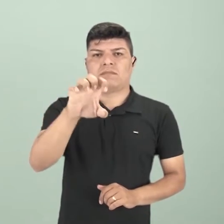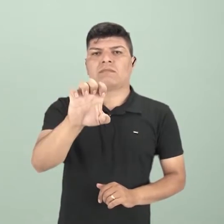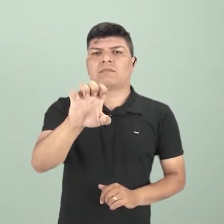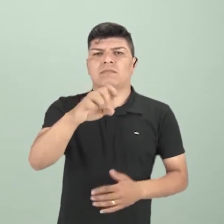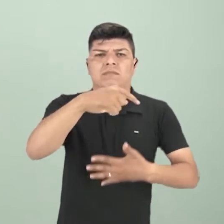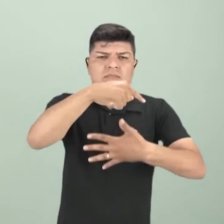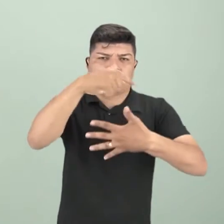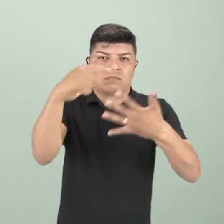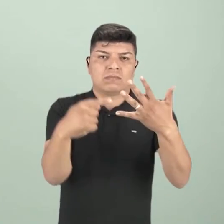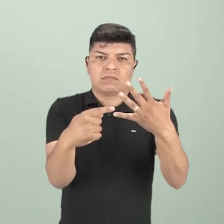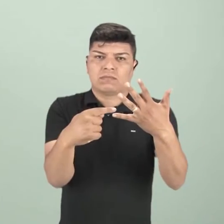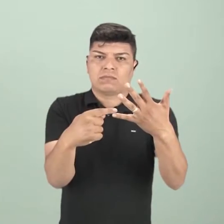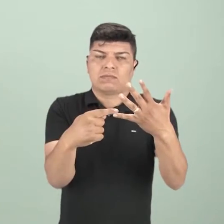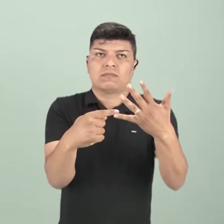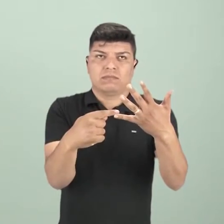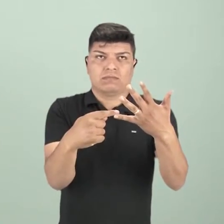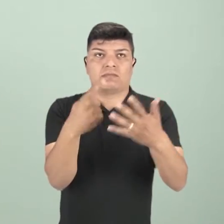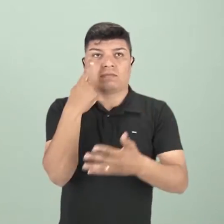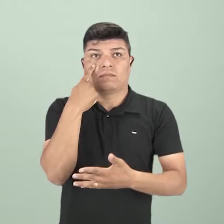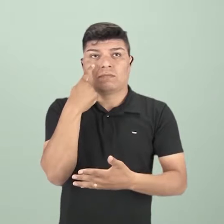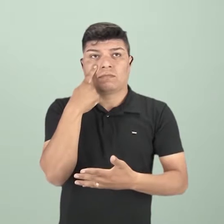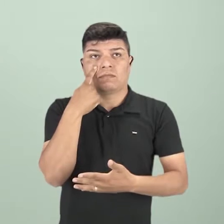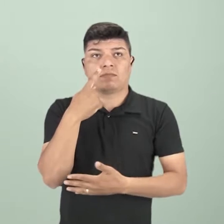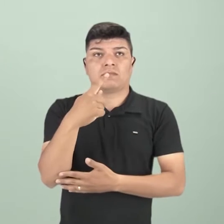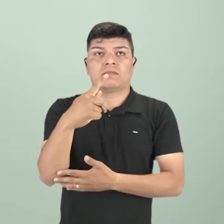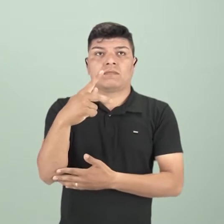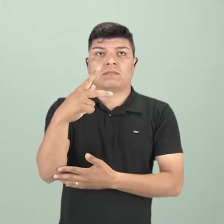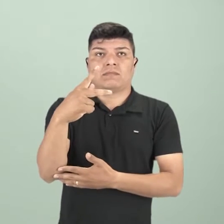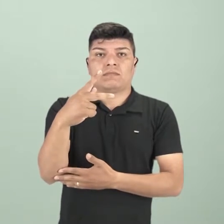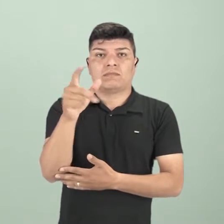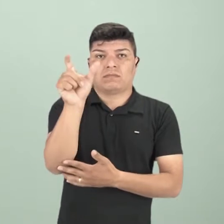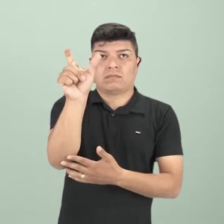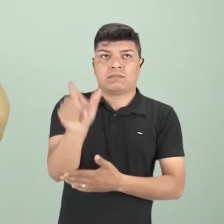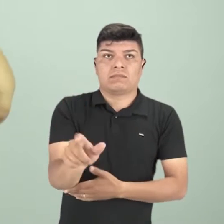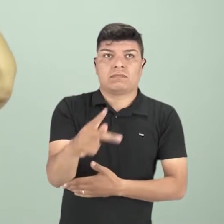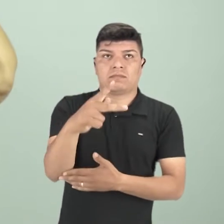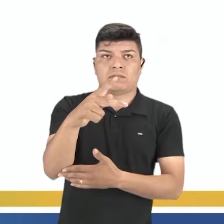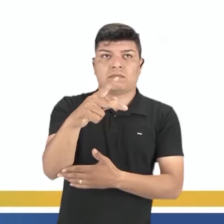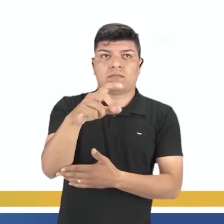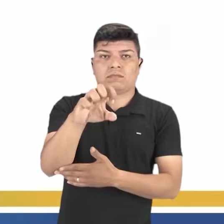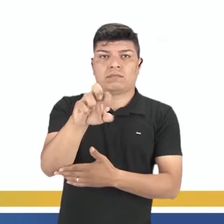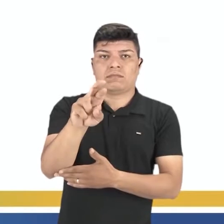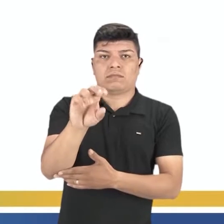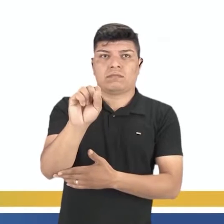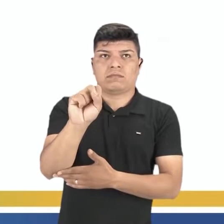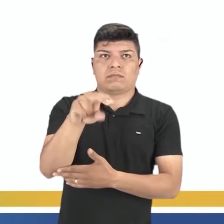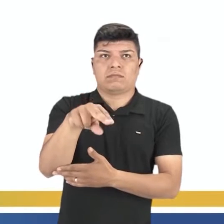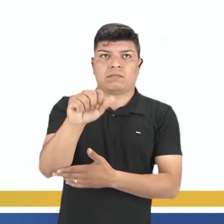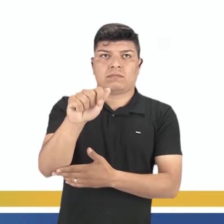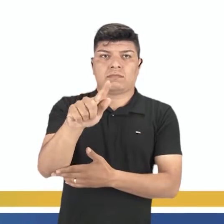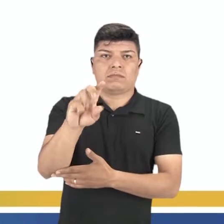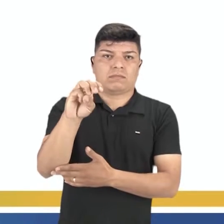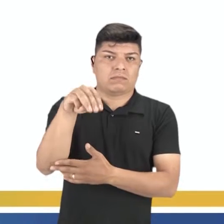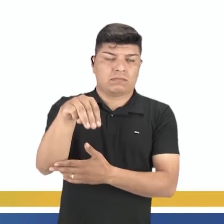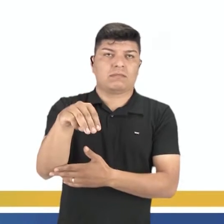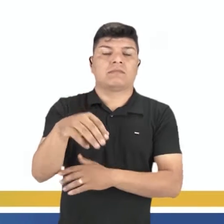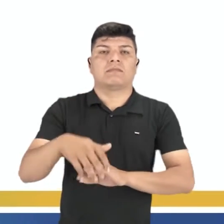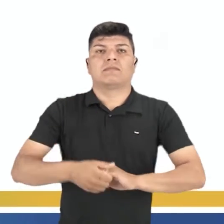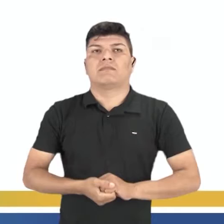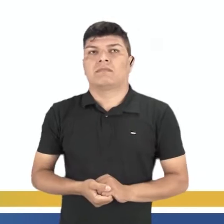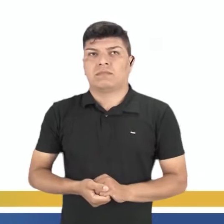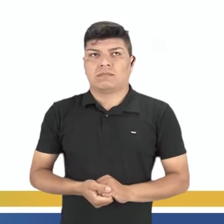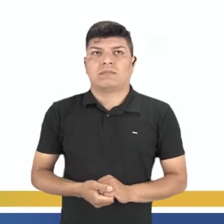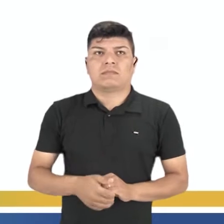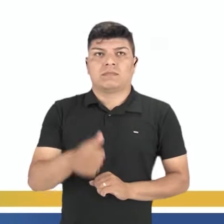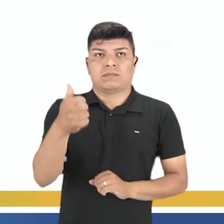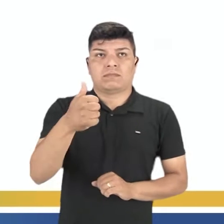assim, professora, pente? Vejam aqui comigo. Pente significa um acróstico, tá bom?